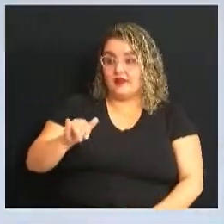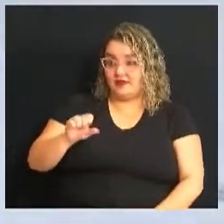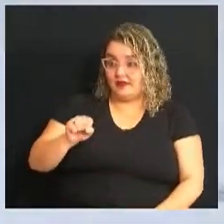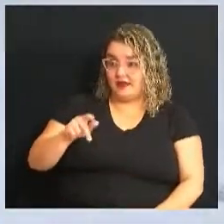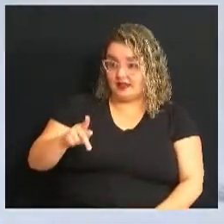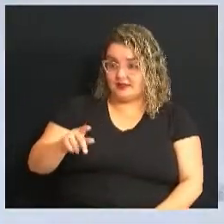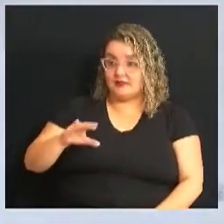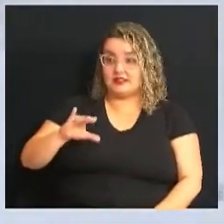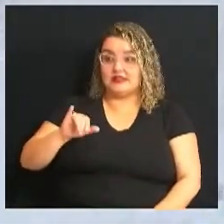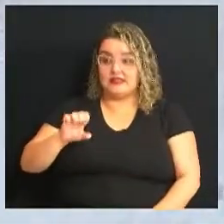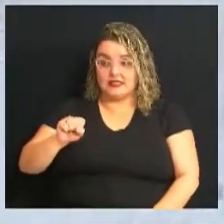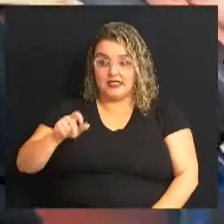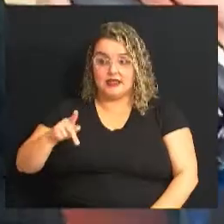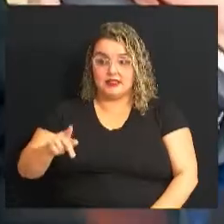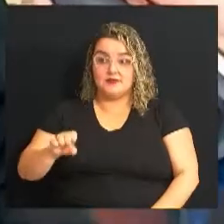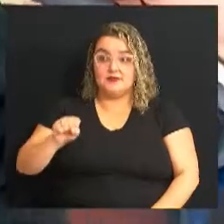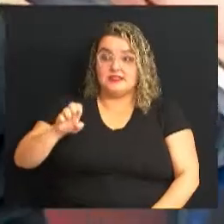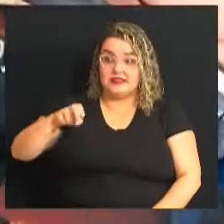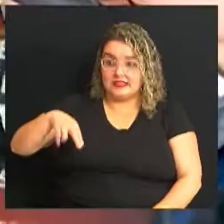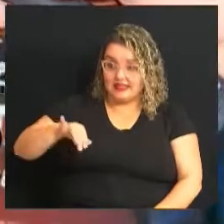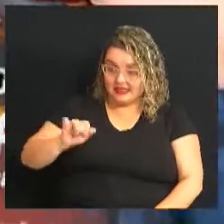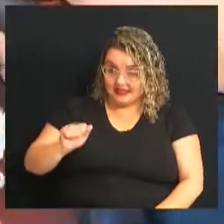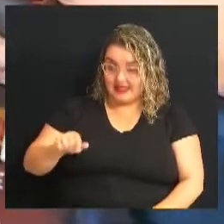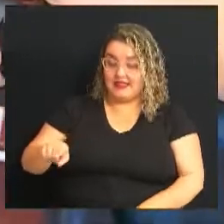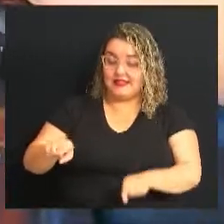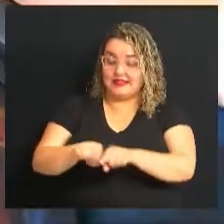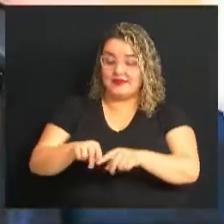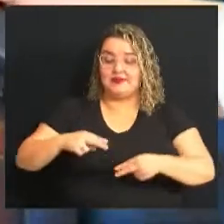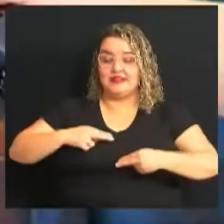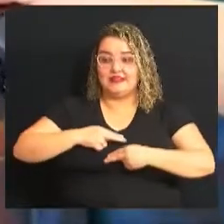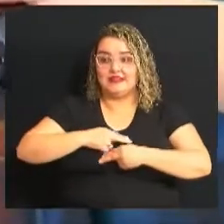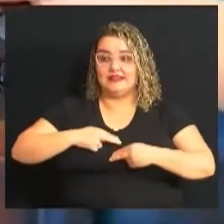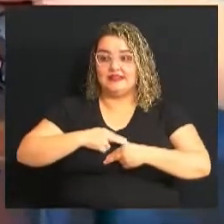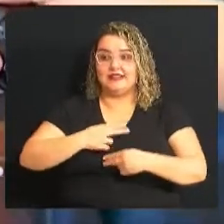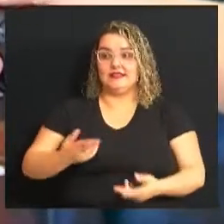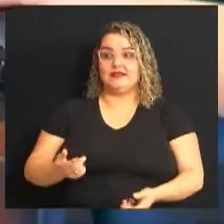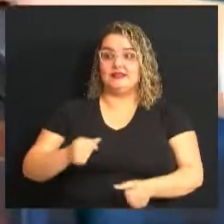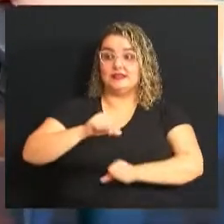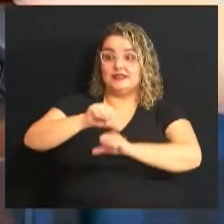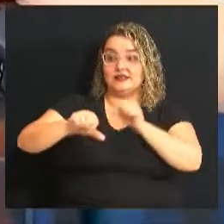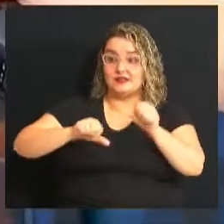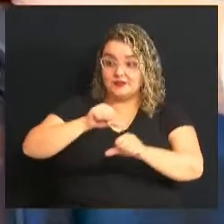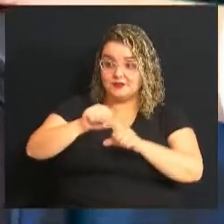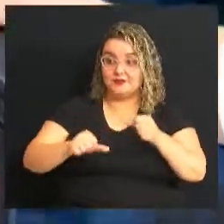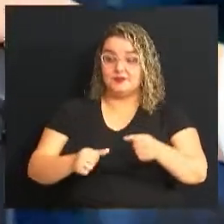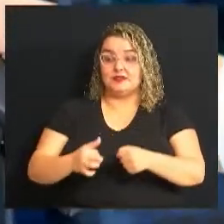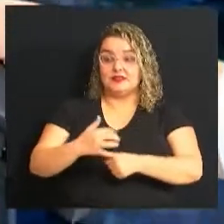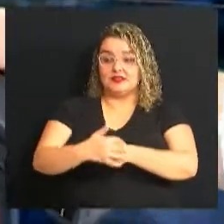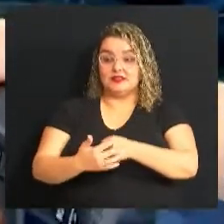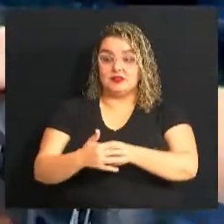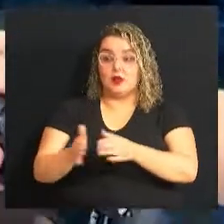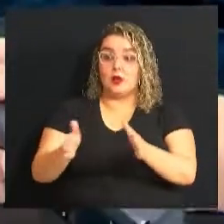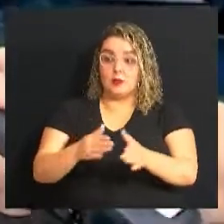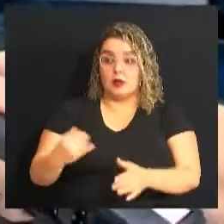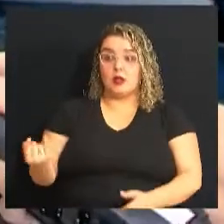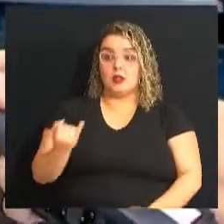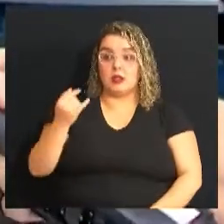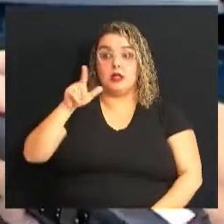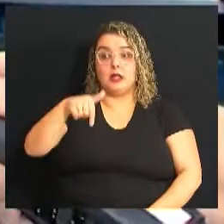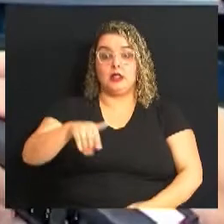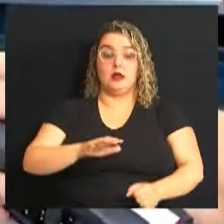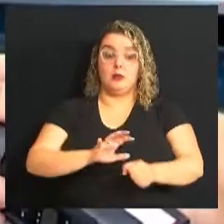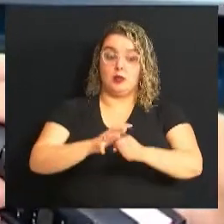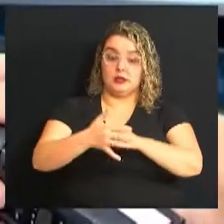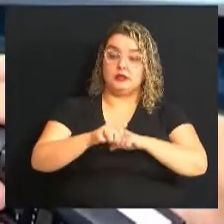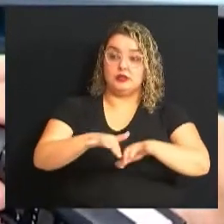Ciesp, Senai e Sebrae. Essa jornada de transformação digital veio num momento extremamente importante, pós-pandemia, e uma